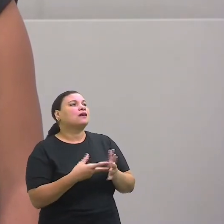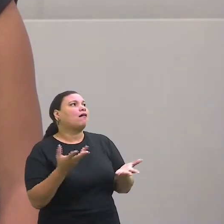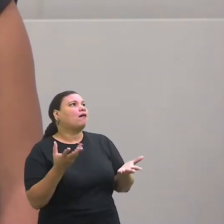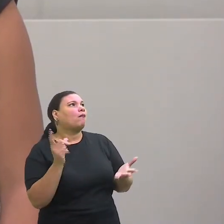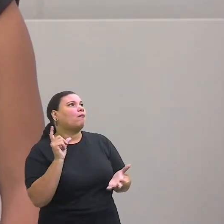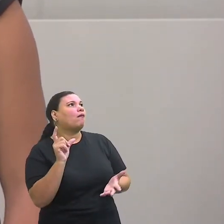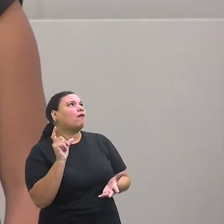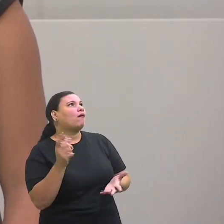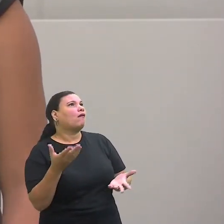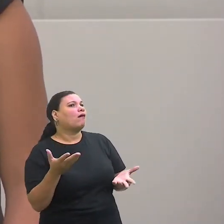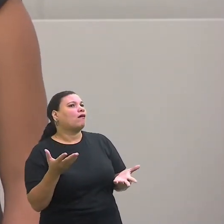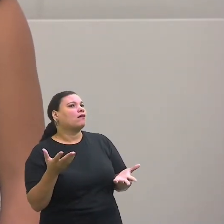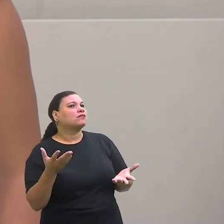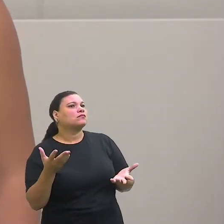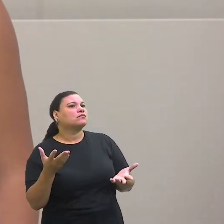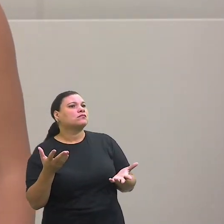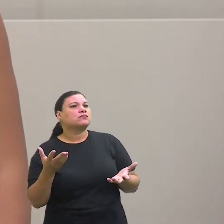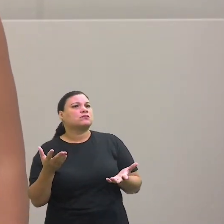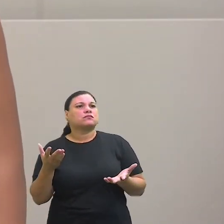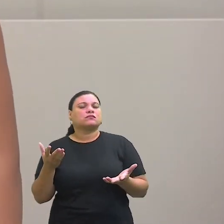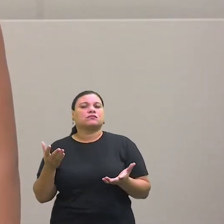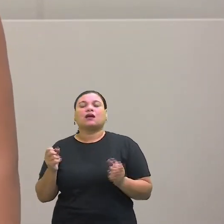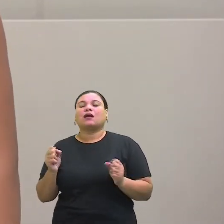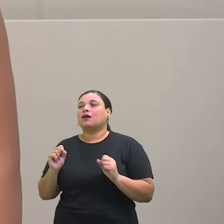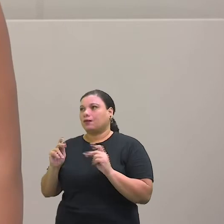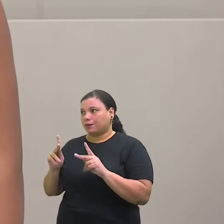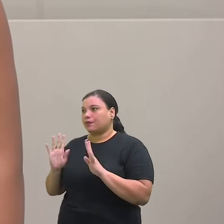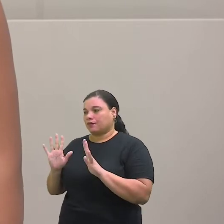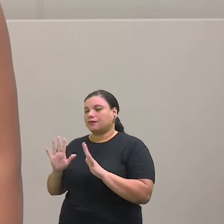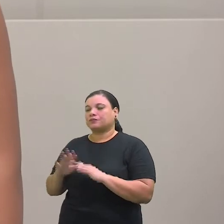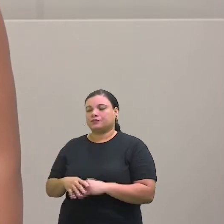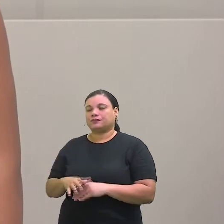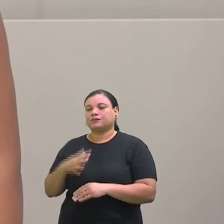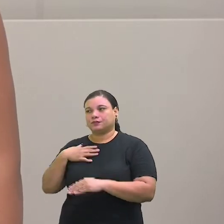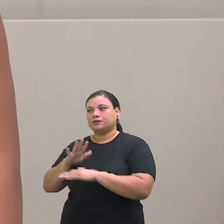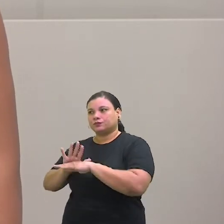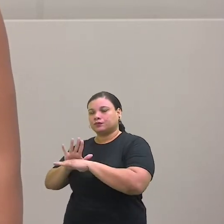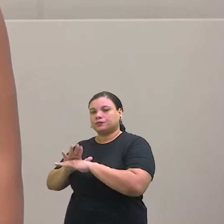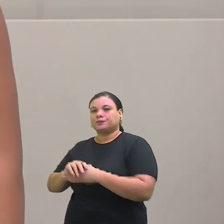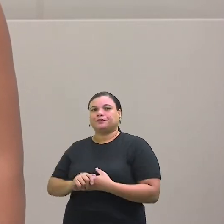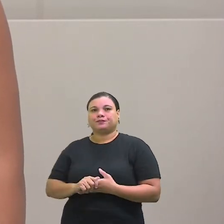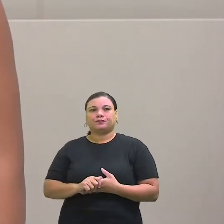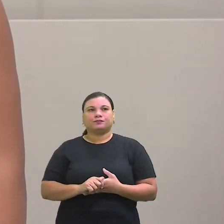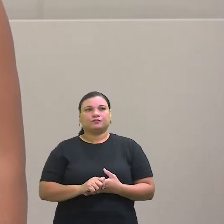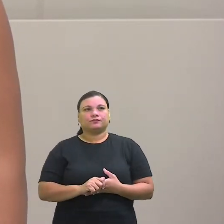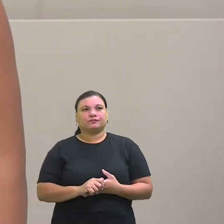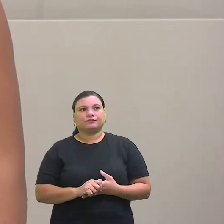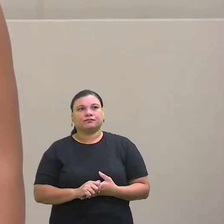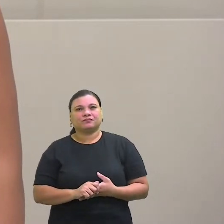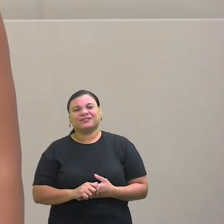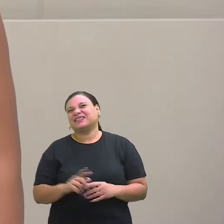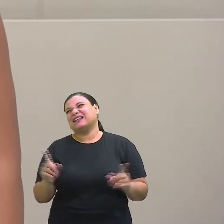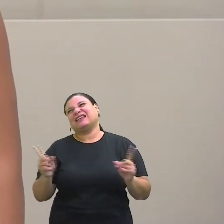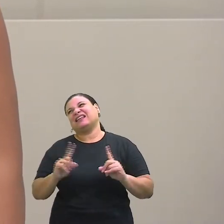No, o quê? Sou? Definição. Ah, tá. Definição da palavra? Nem. Também